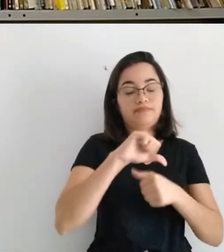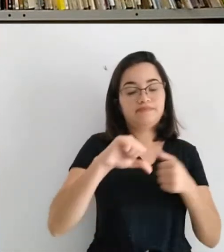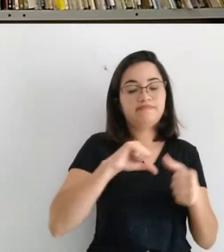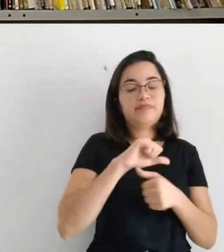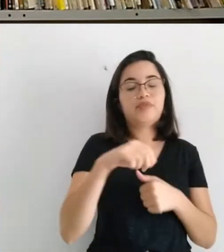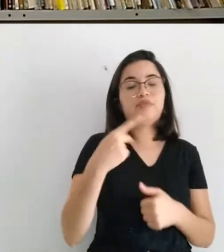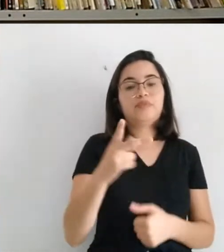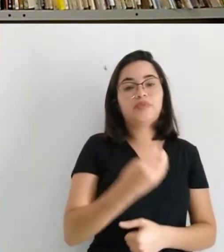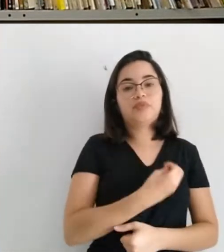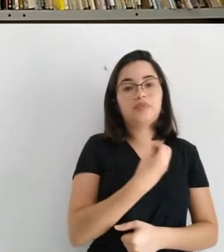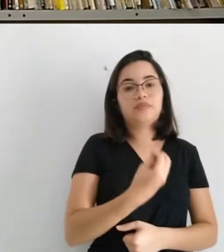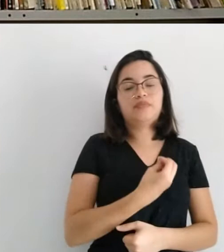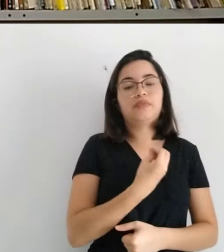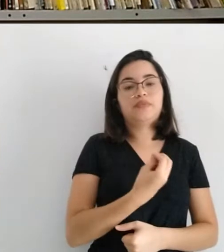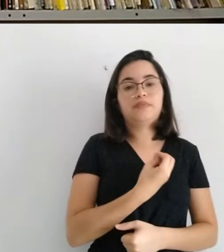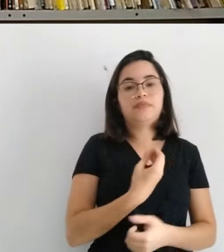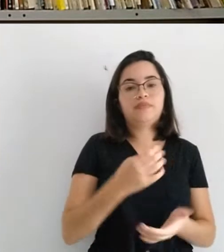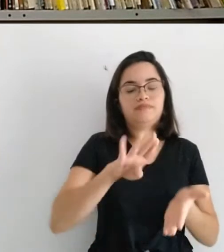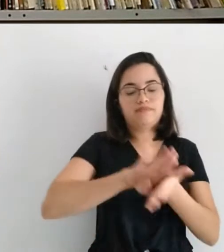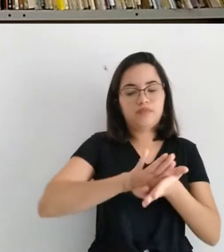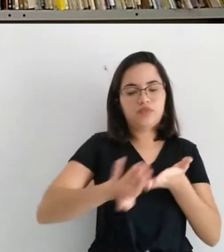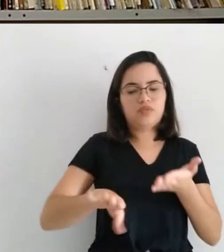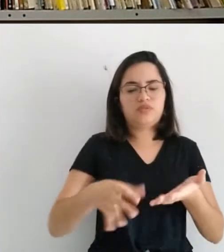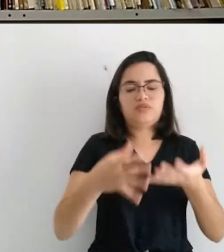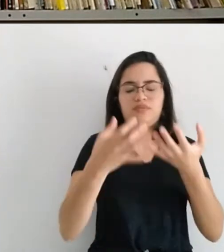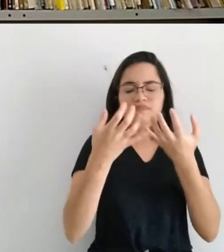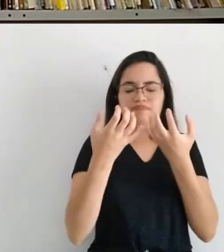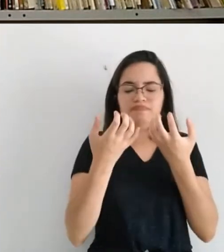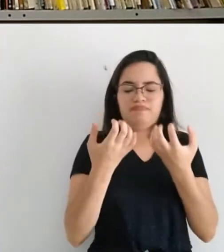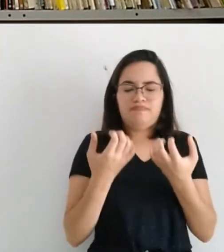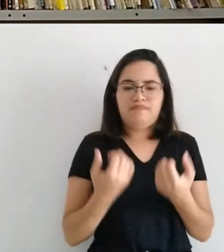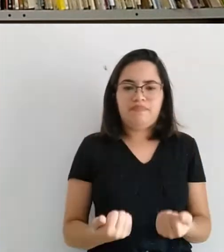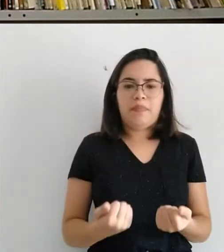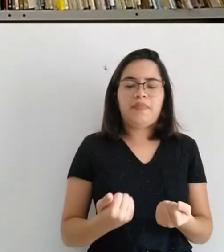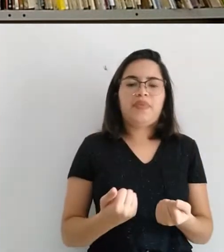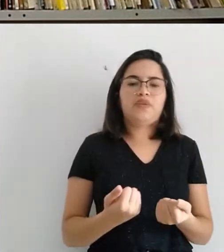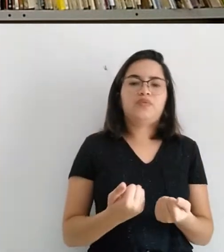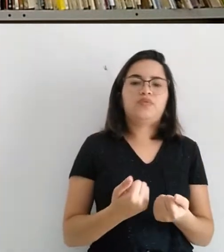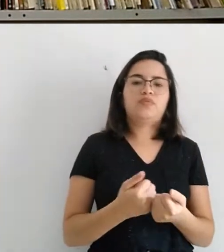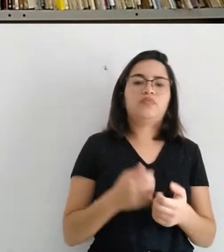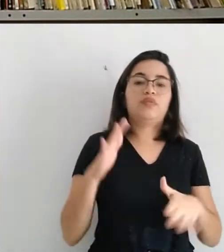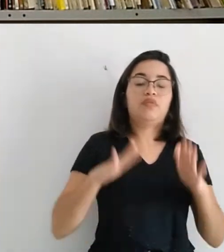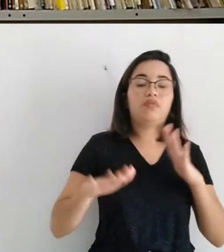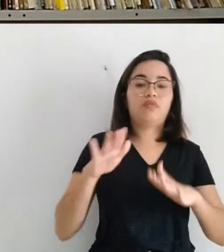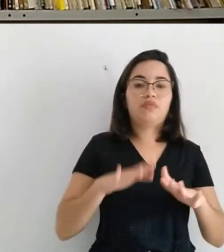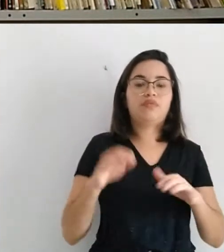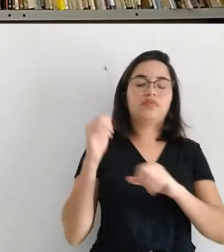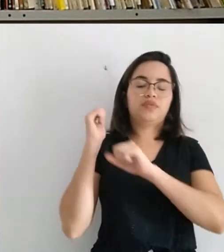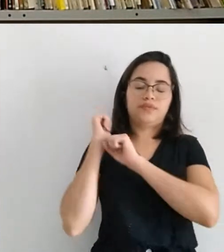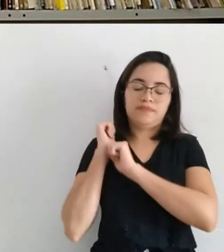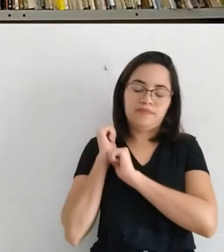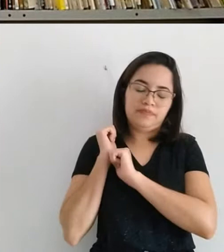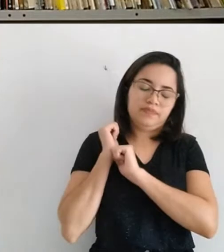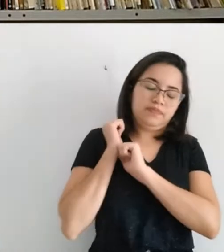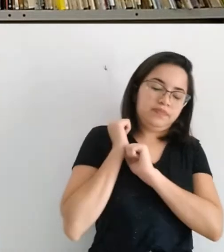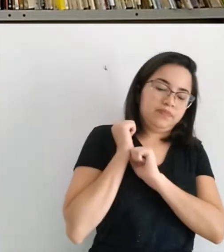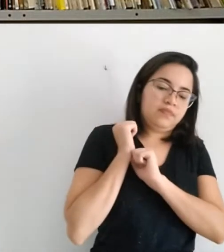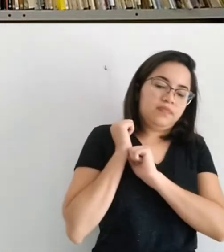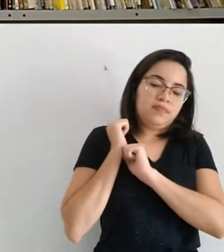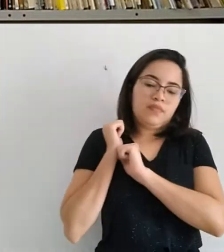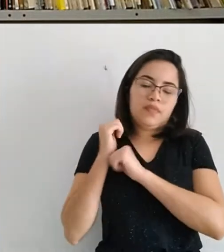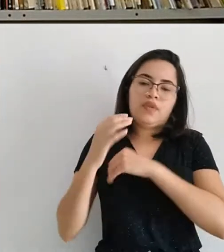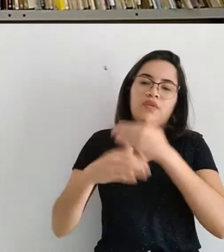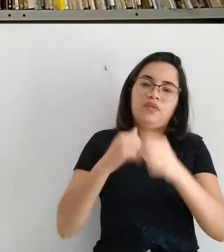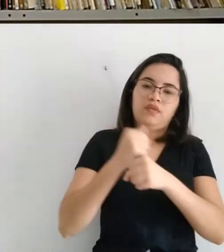transformar a sua vida e tirar esse peso que talvez você carregue ano após ano,